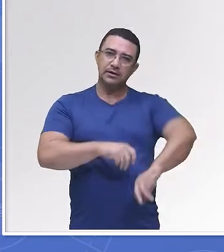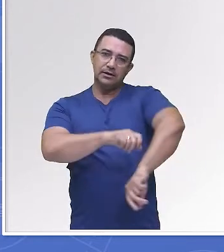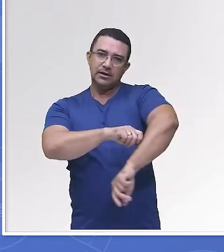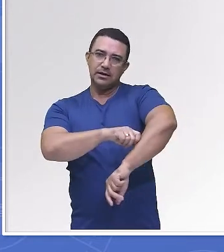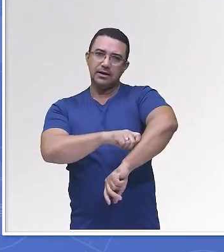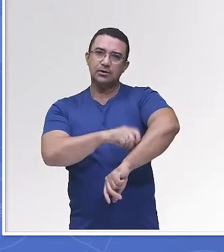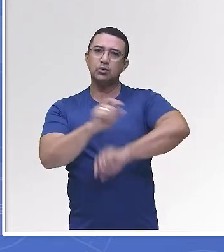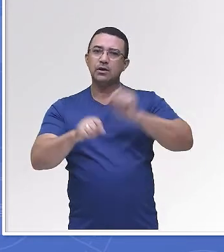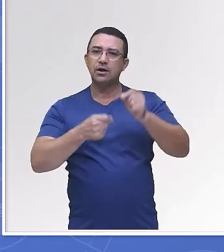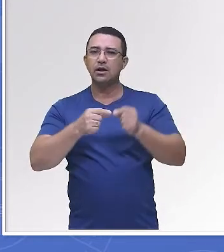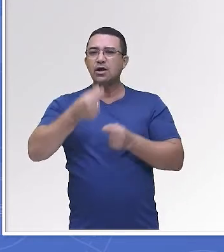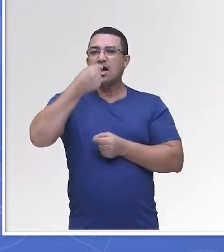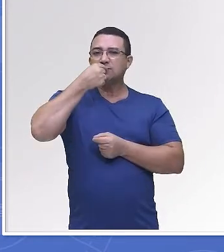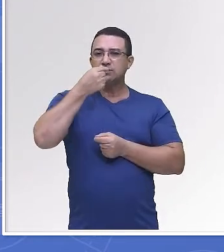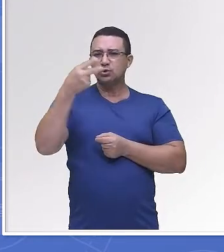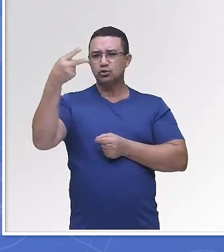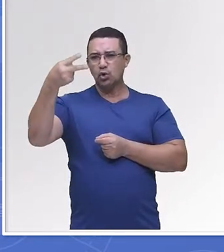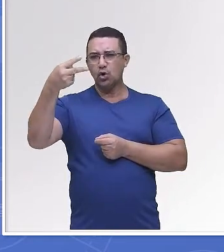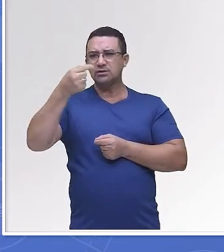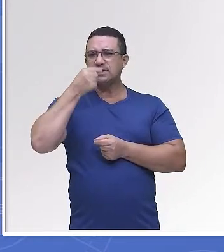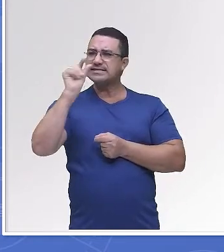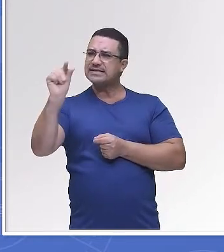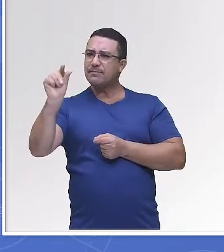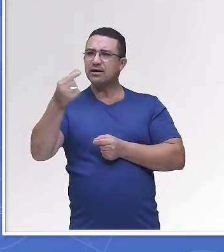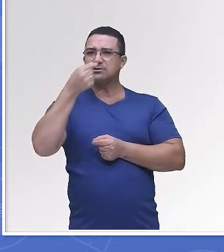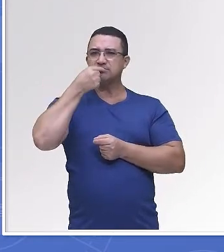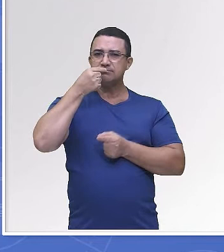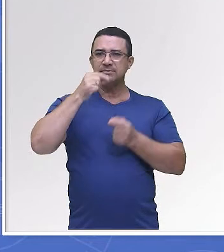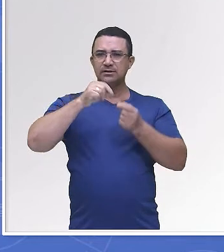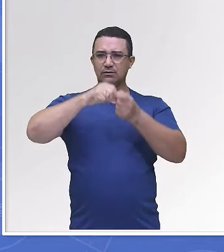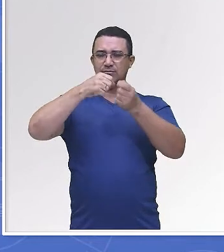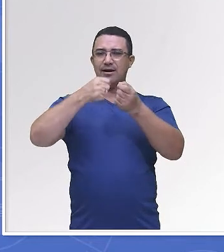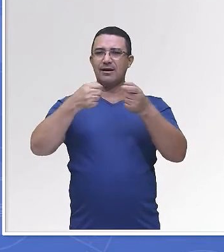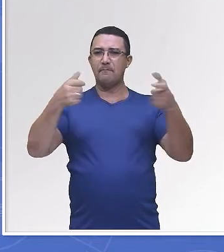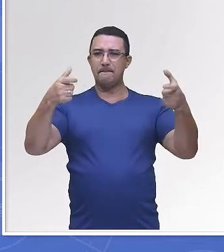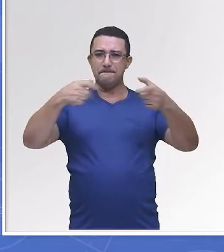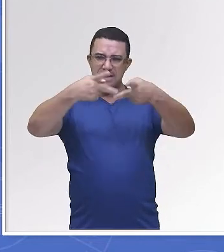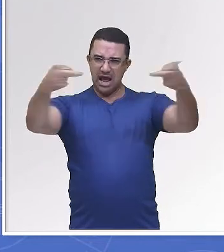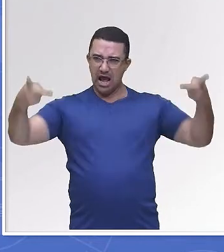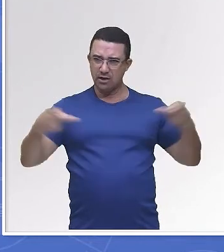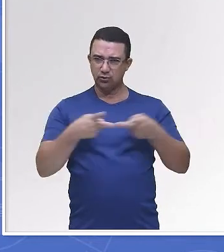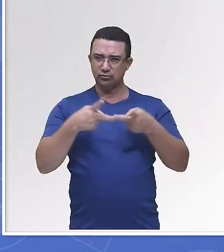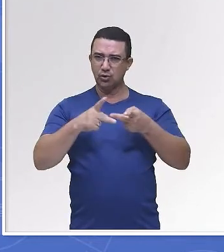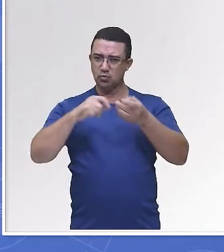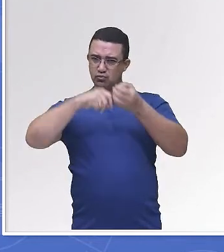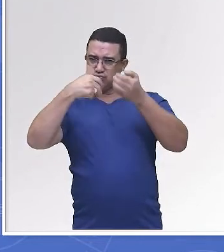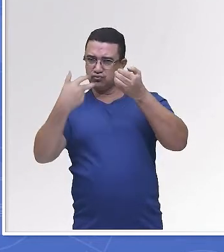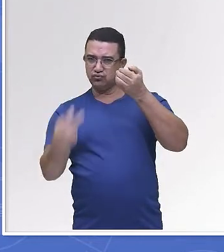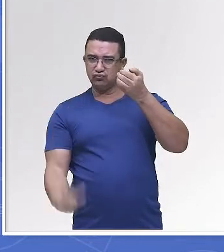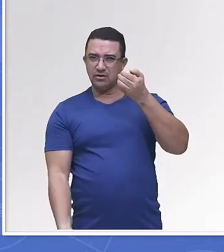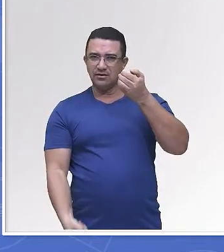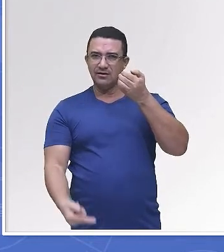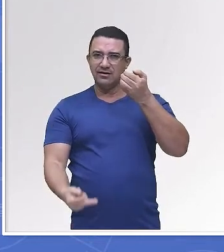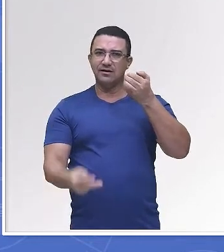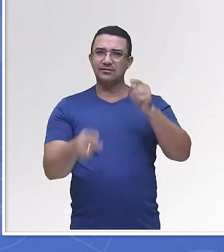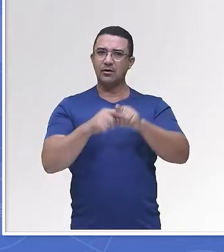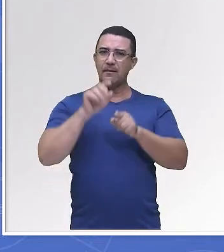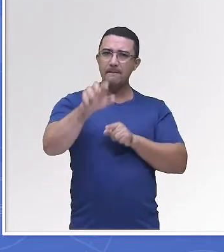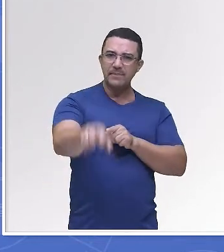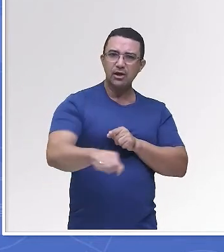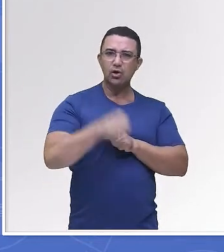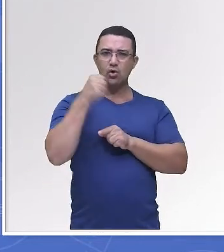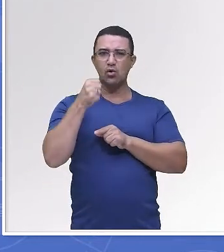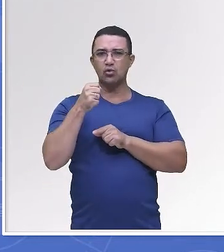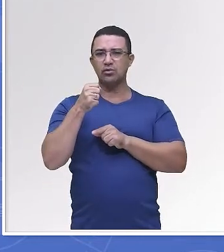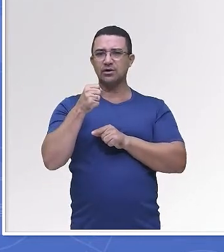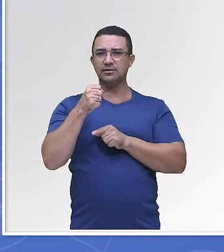grãos, chupou o sumo azedo, deixou cair a casca no prato. Apanhou outro bago, mas doce. Então percebam que são